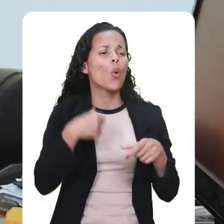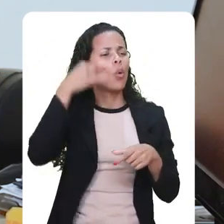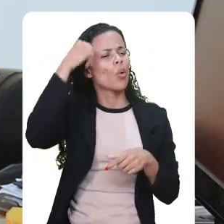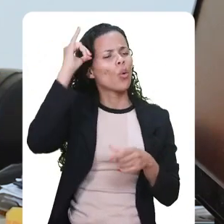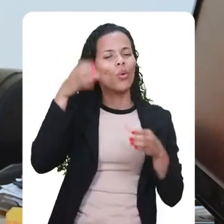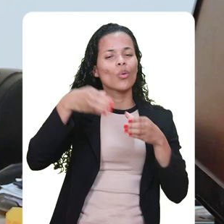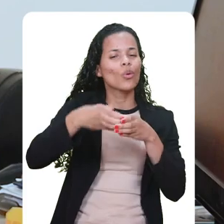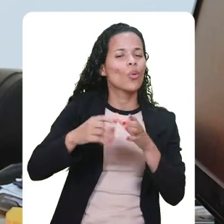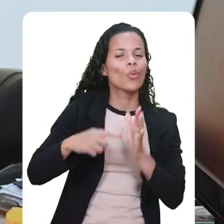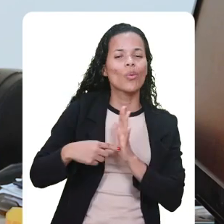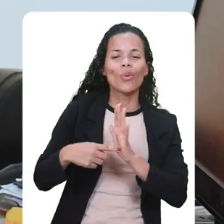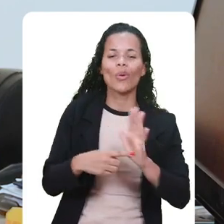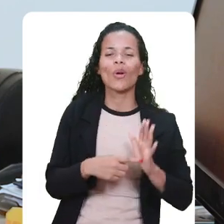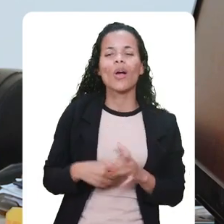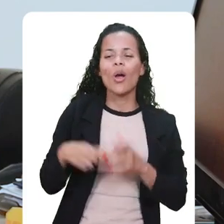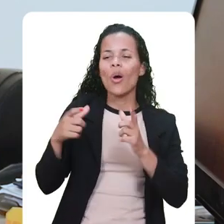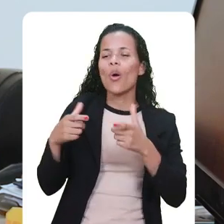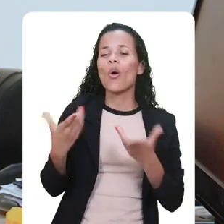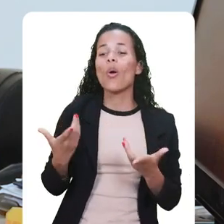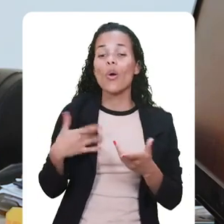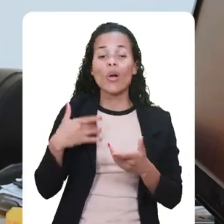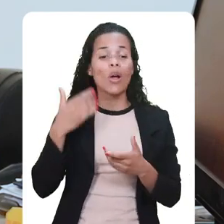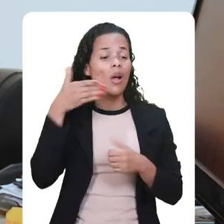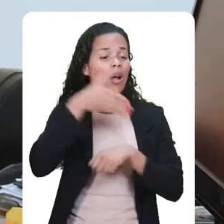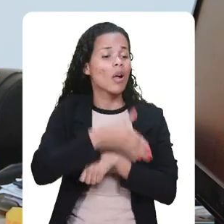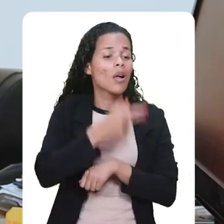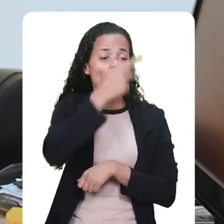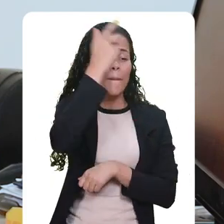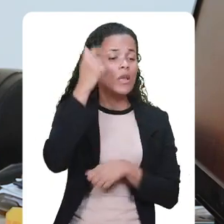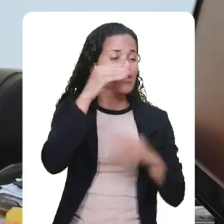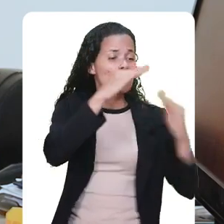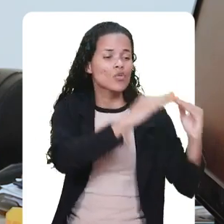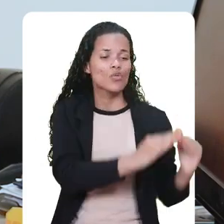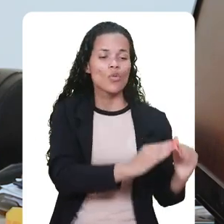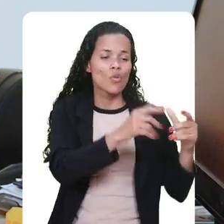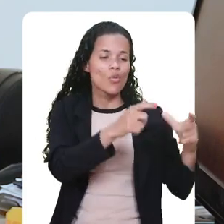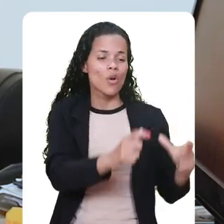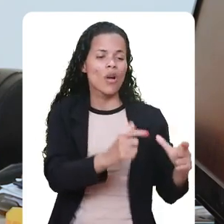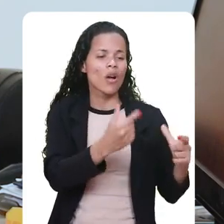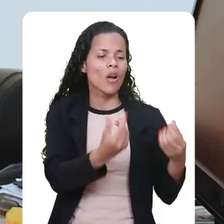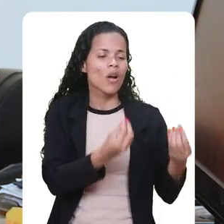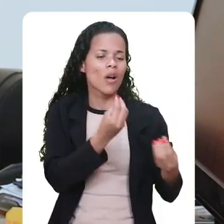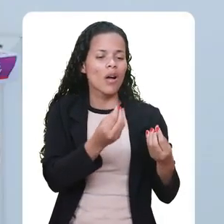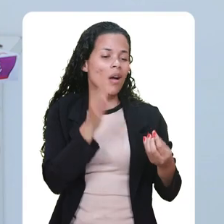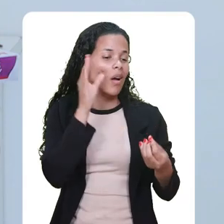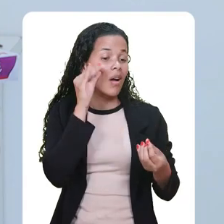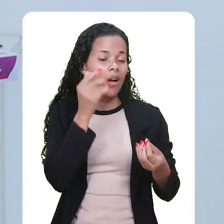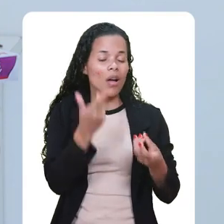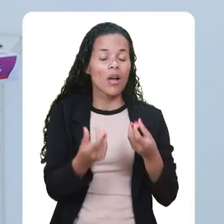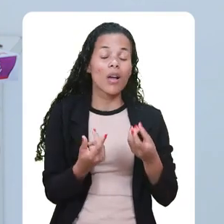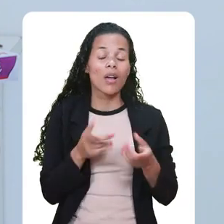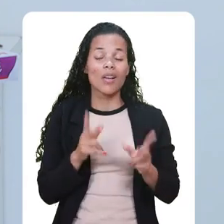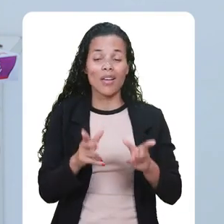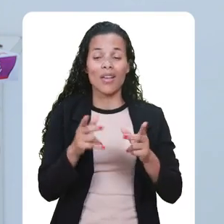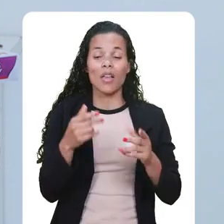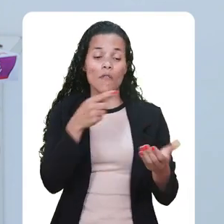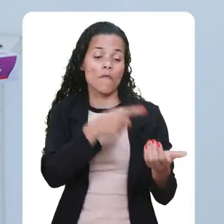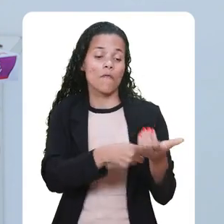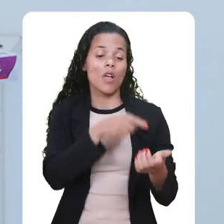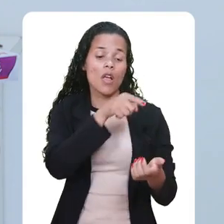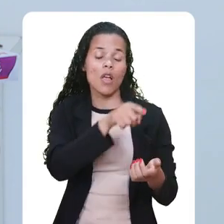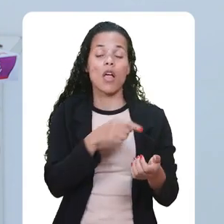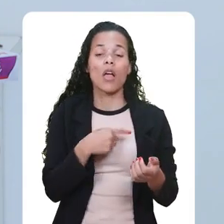saber onde tem um grupo se apresentando, onde é a sede de um boi de buzina. E aí a gente tem sempre